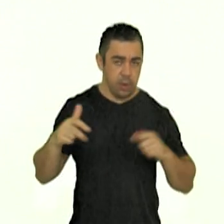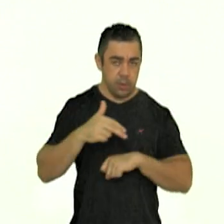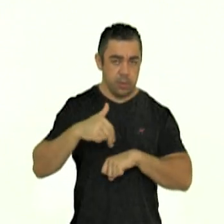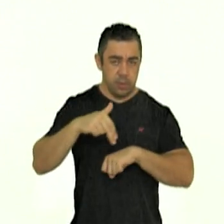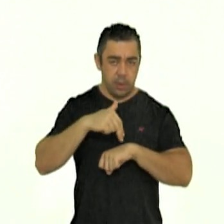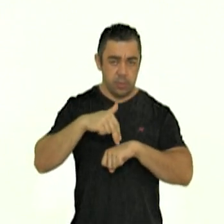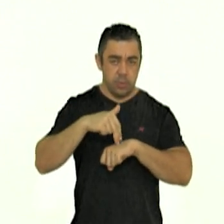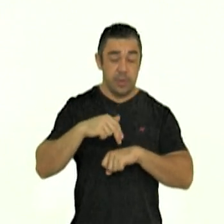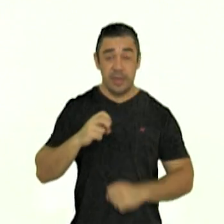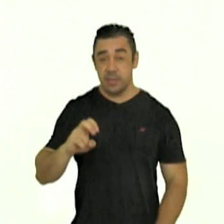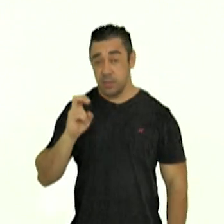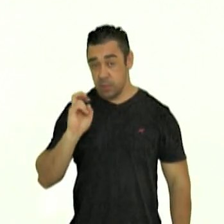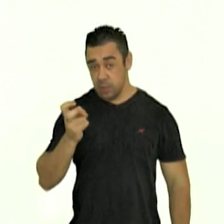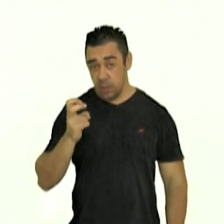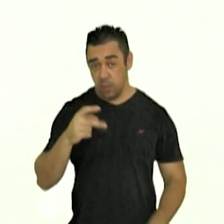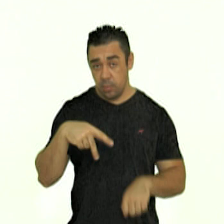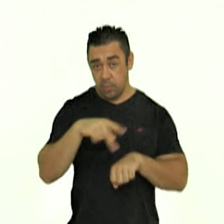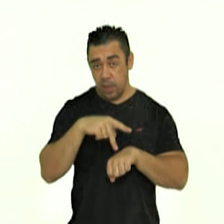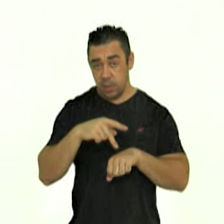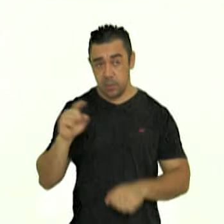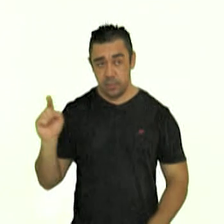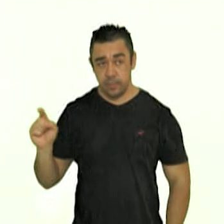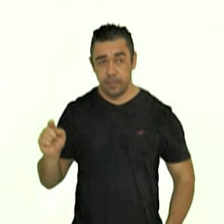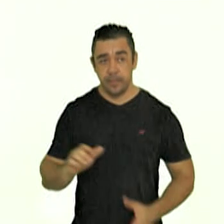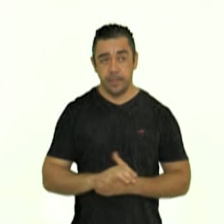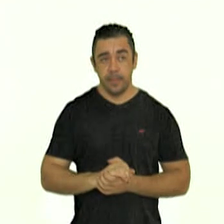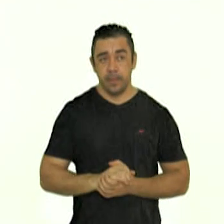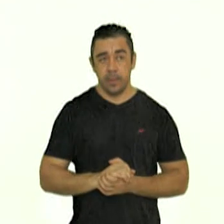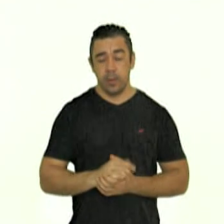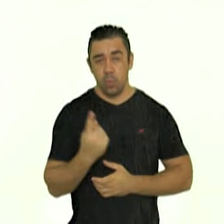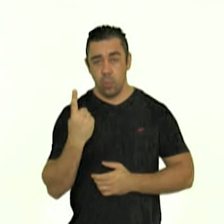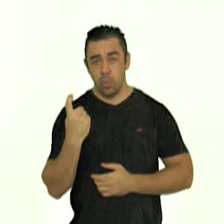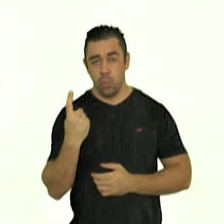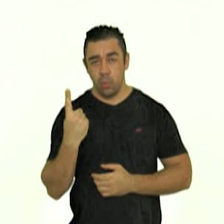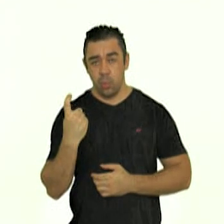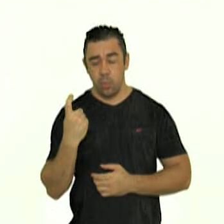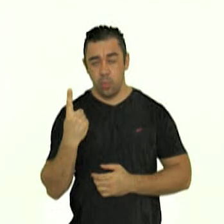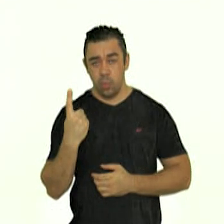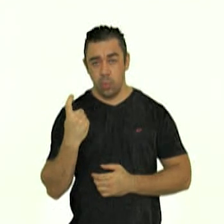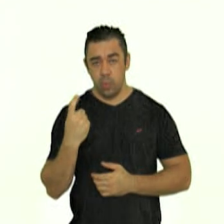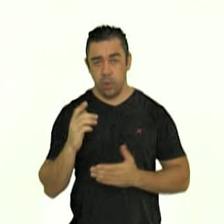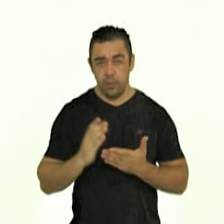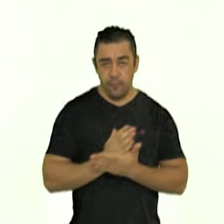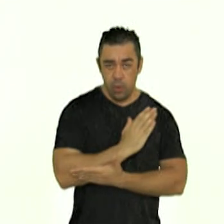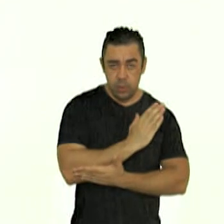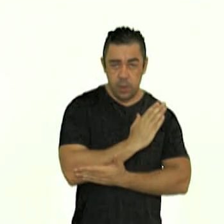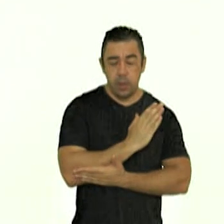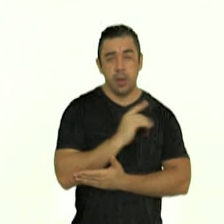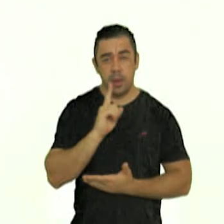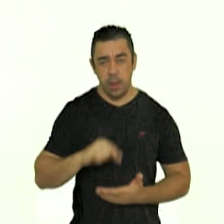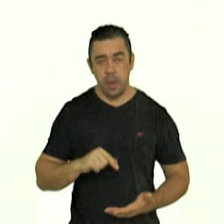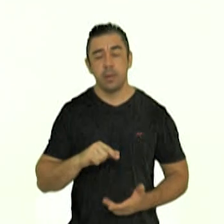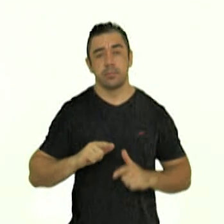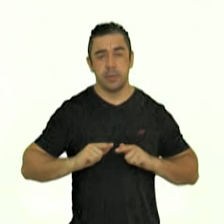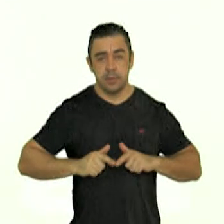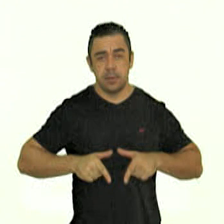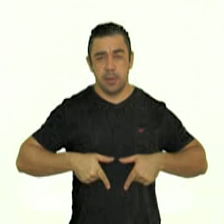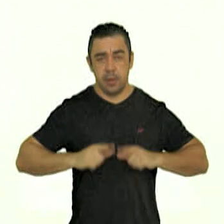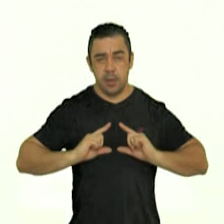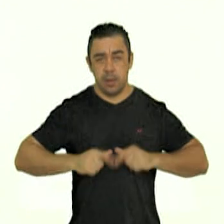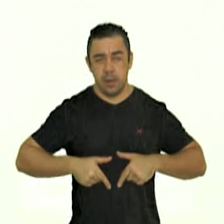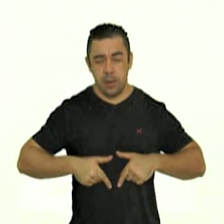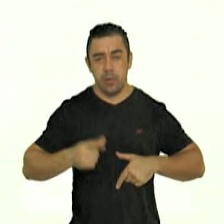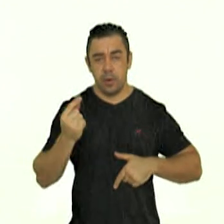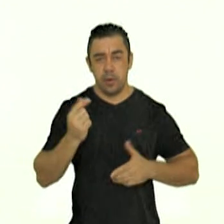menos 5 estão aqui no Oriente Médio. O único país que seria uma exceção, seria Israel, né, que